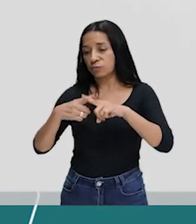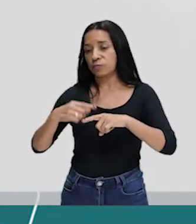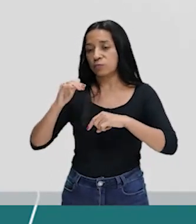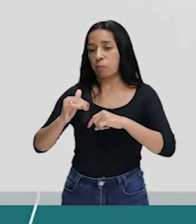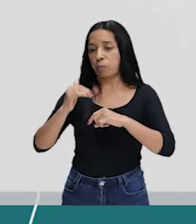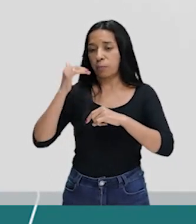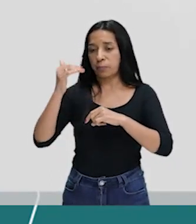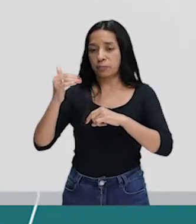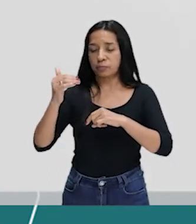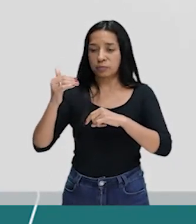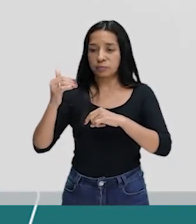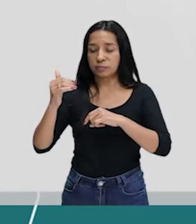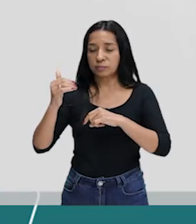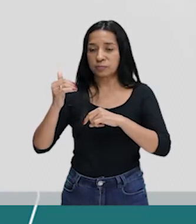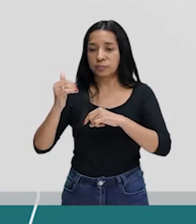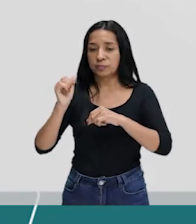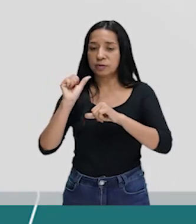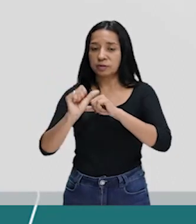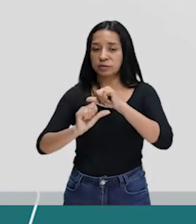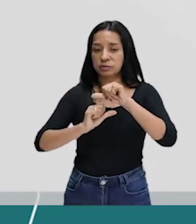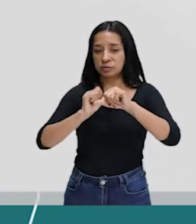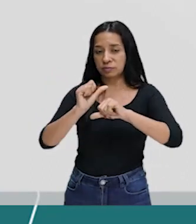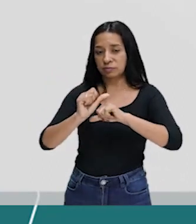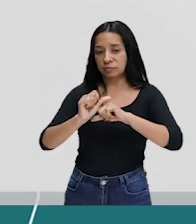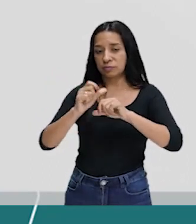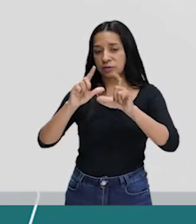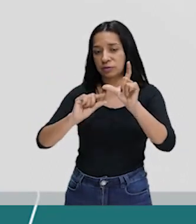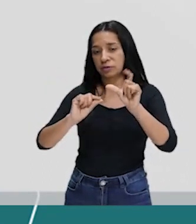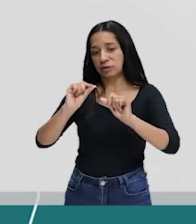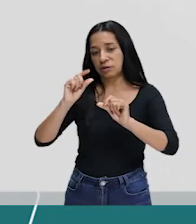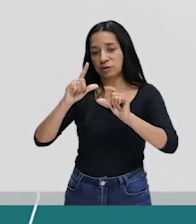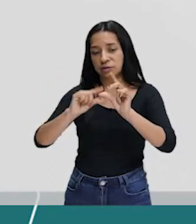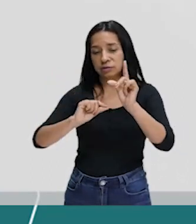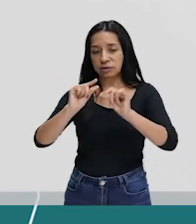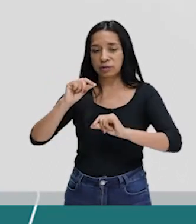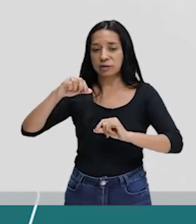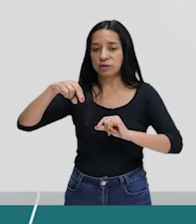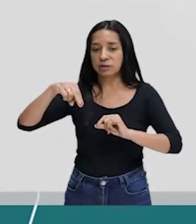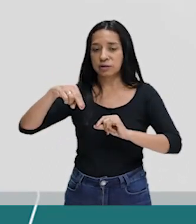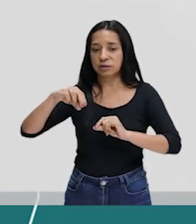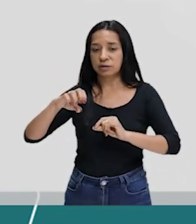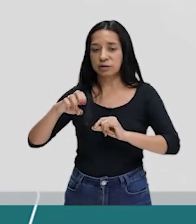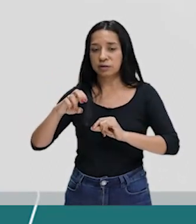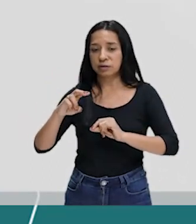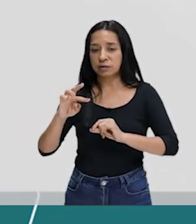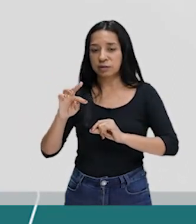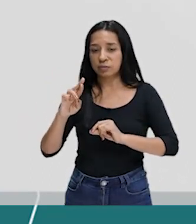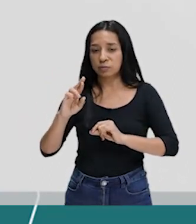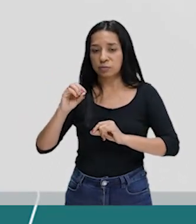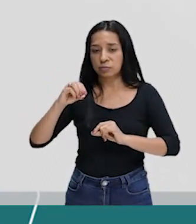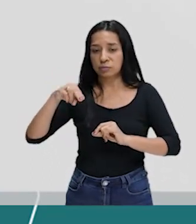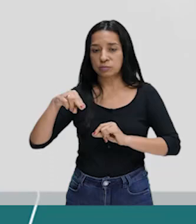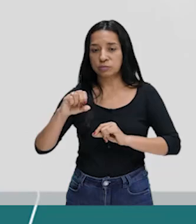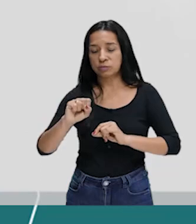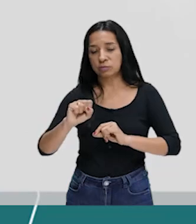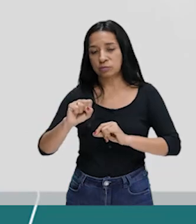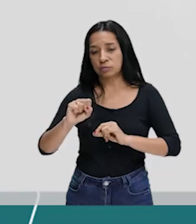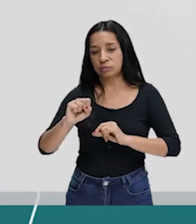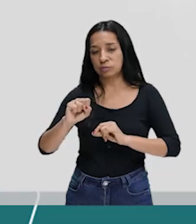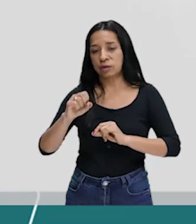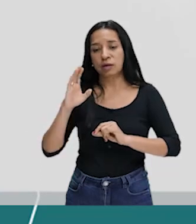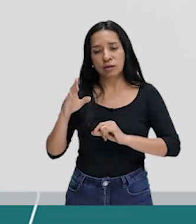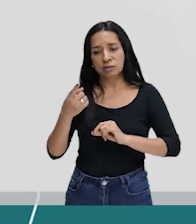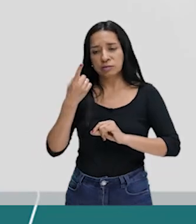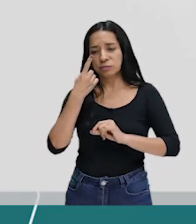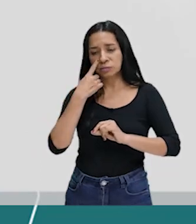aí essa estrela que nós chamamos de estrela de nêutrons. Você já deve ter visto aí esse termo, né, que é utilizado em alguns filmes,